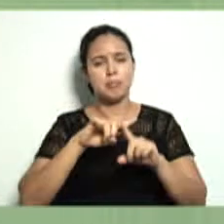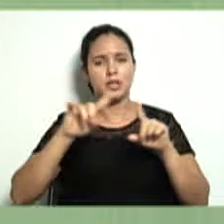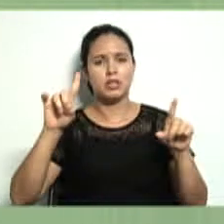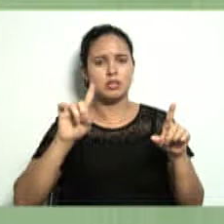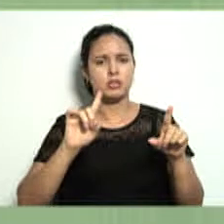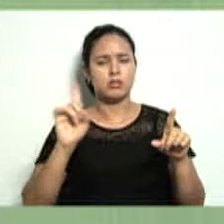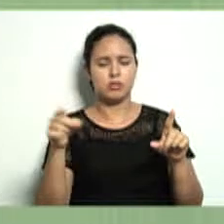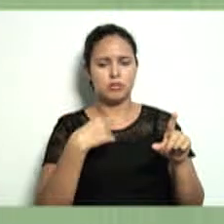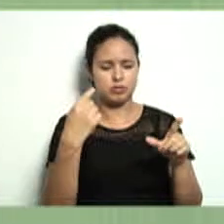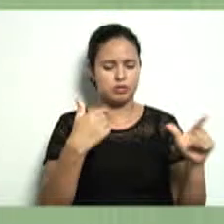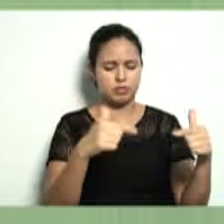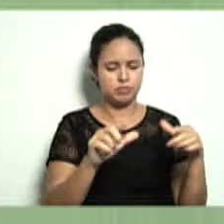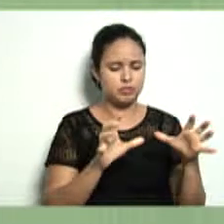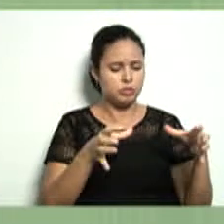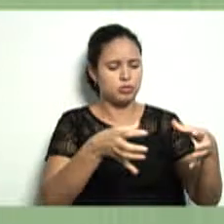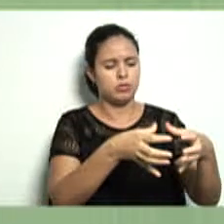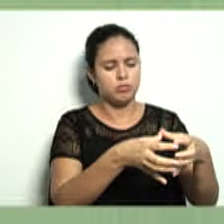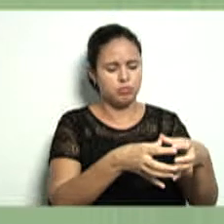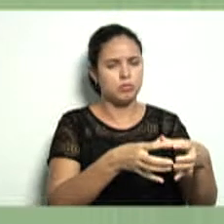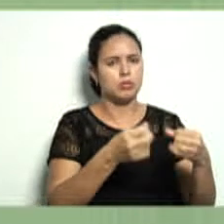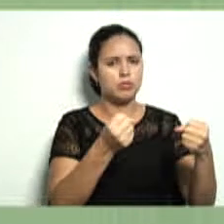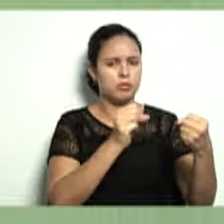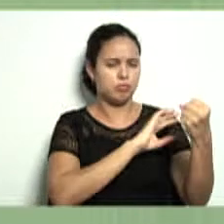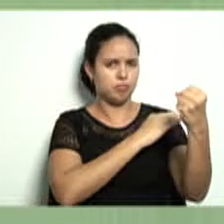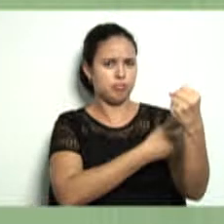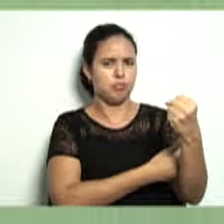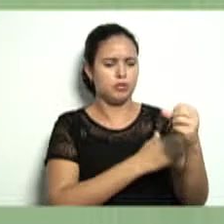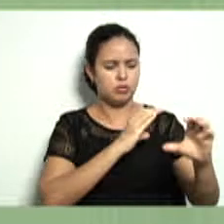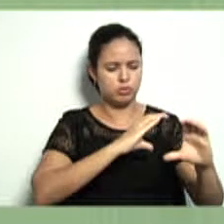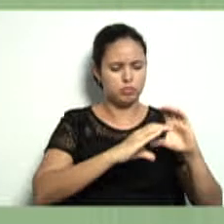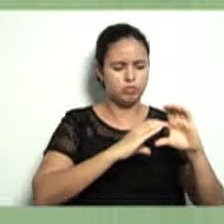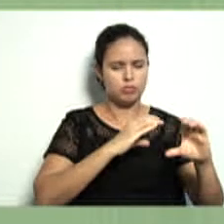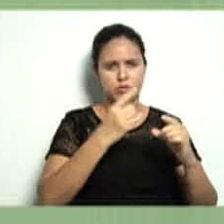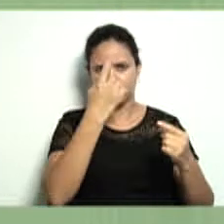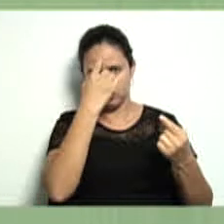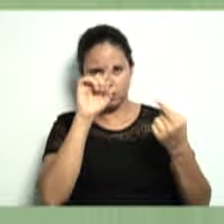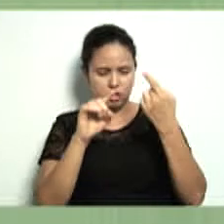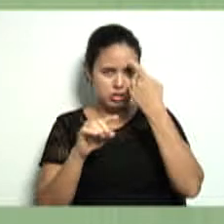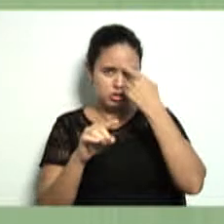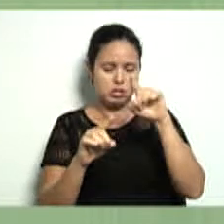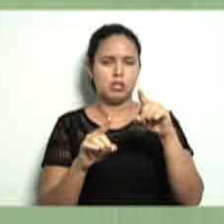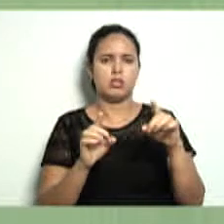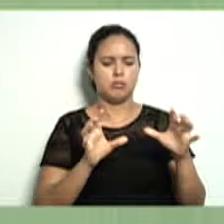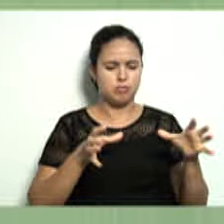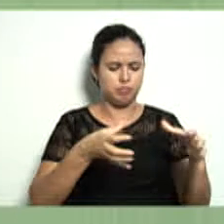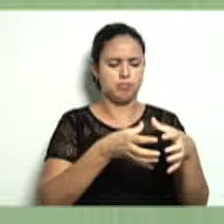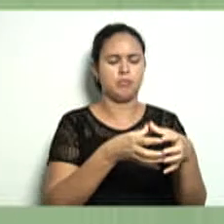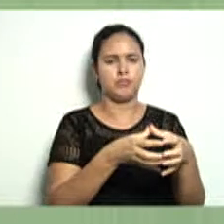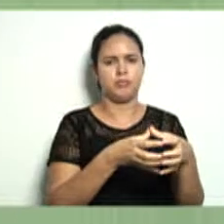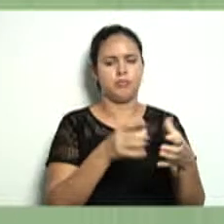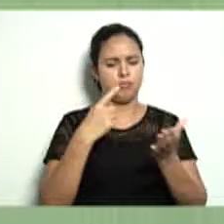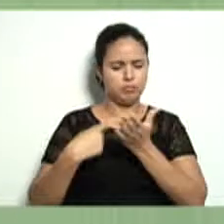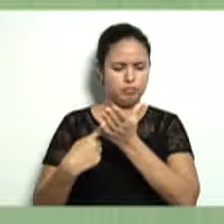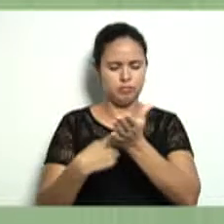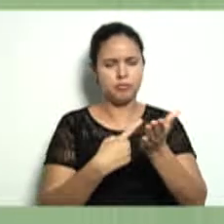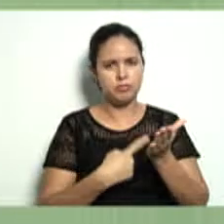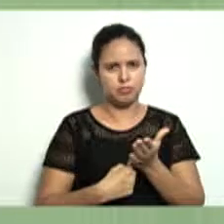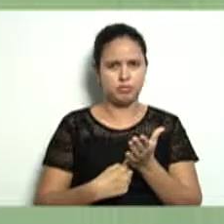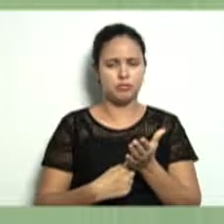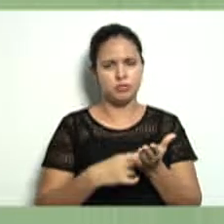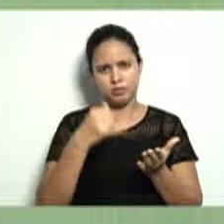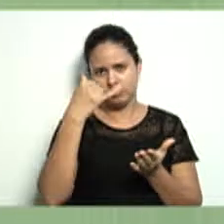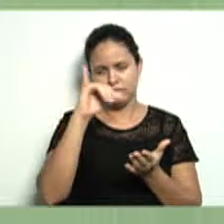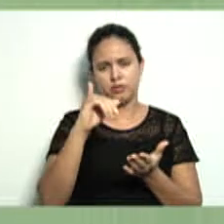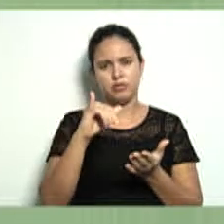um fortalecimento maior, temos uma boa comunicação, temos ideias, temos mais comprometimento. Então, nós não assumimos